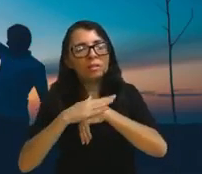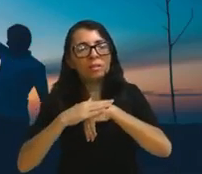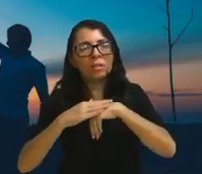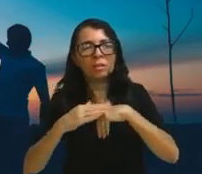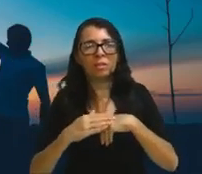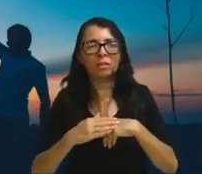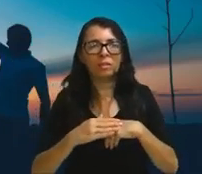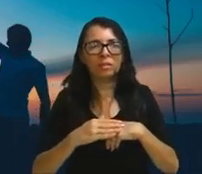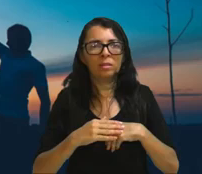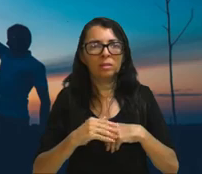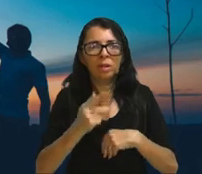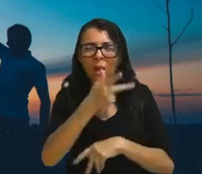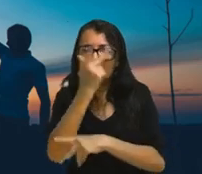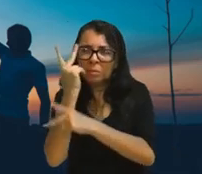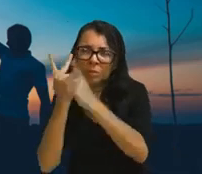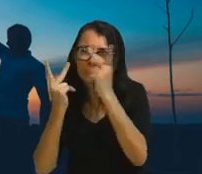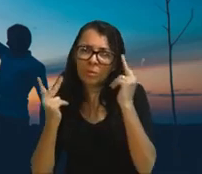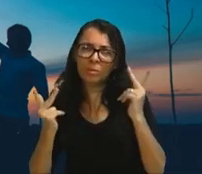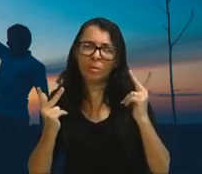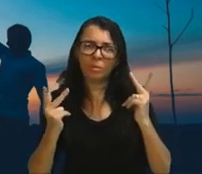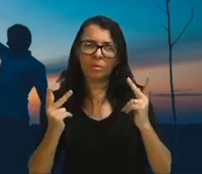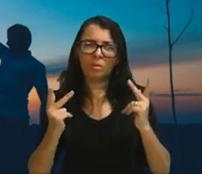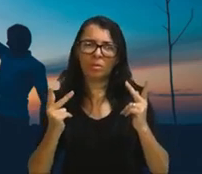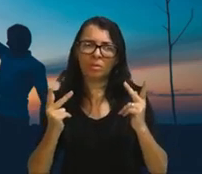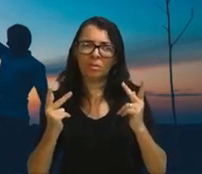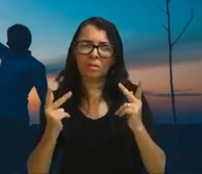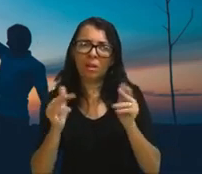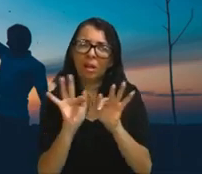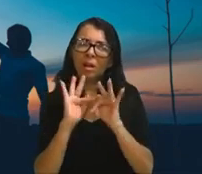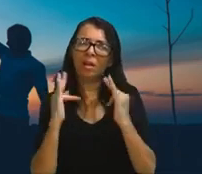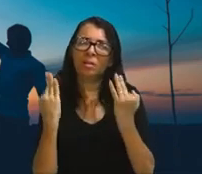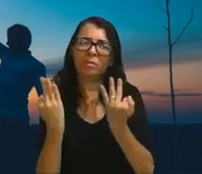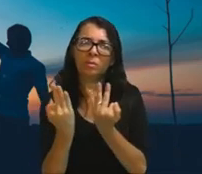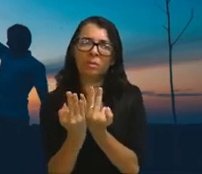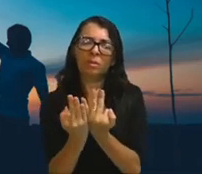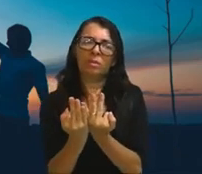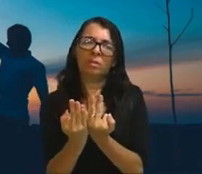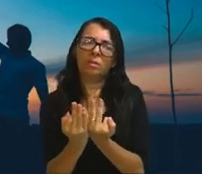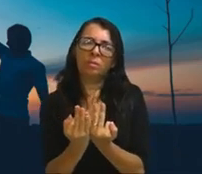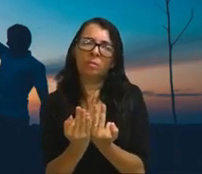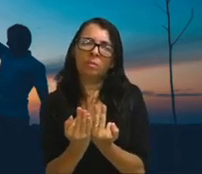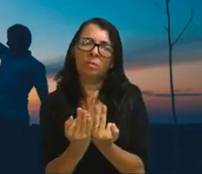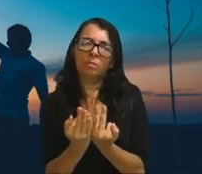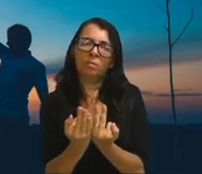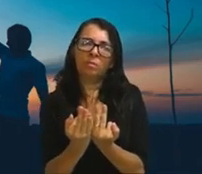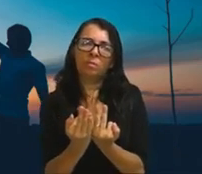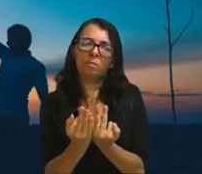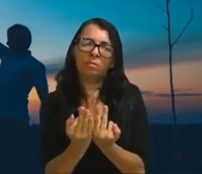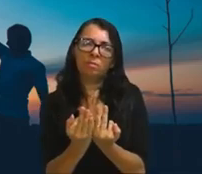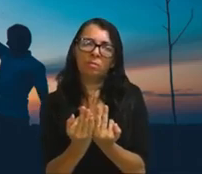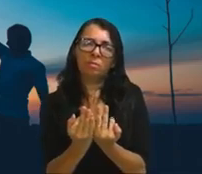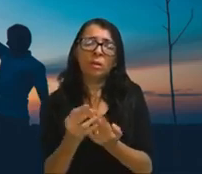possam contemplar o amor de Deus, todos possam ver as maravilhas de Deus.